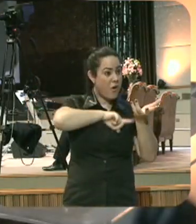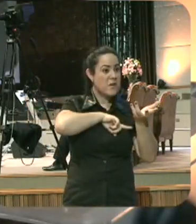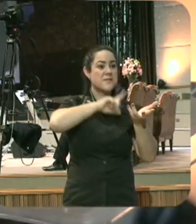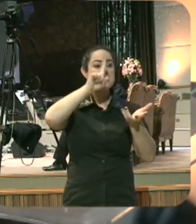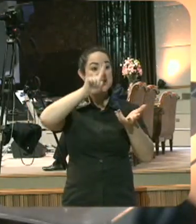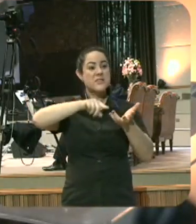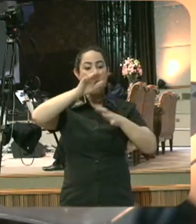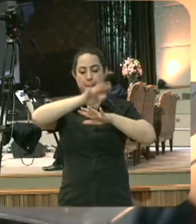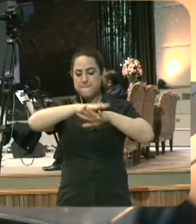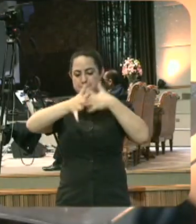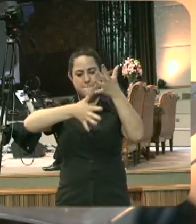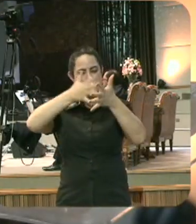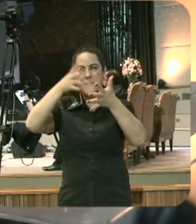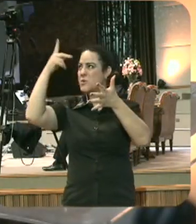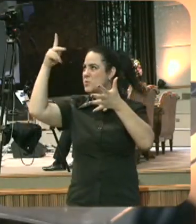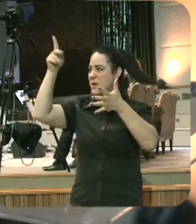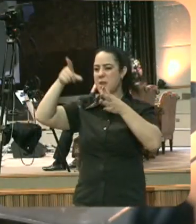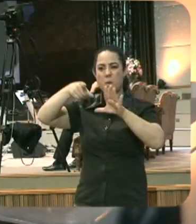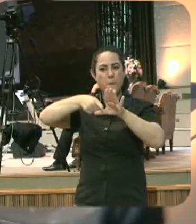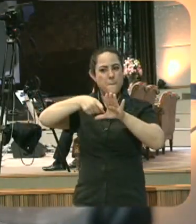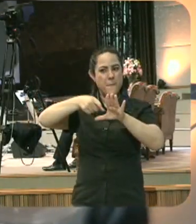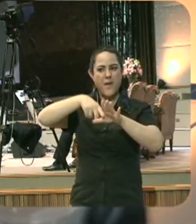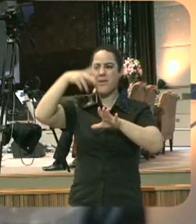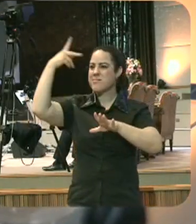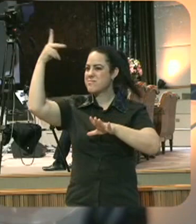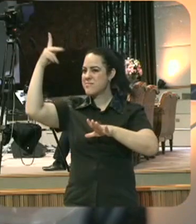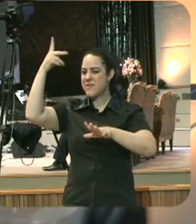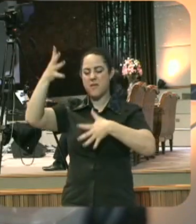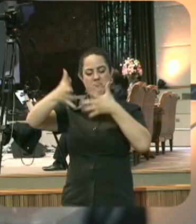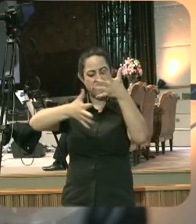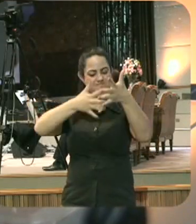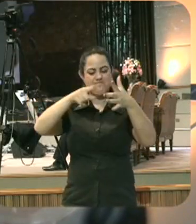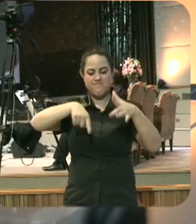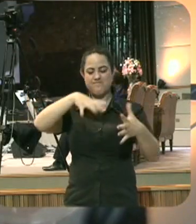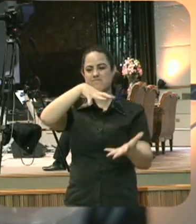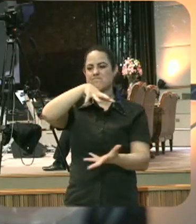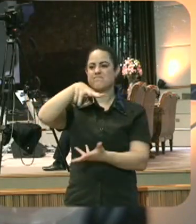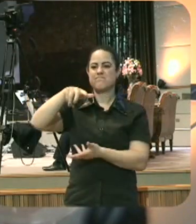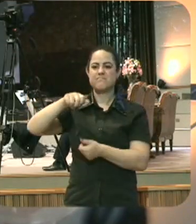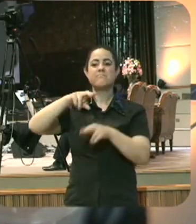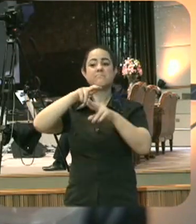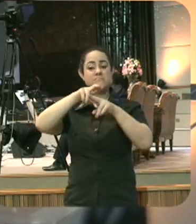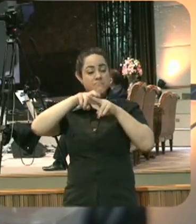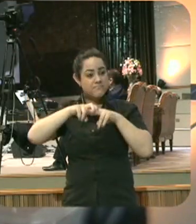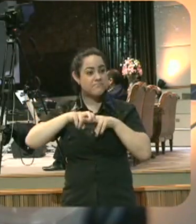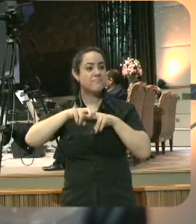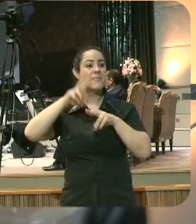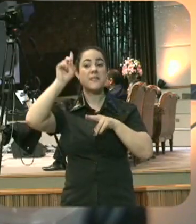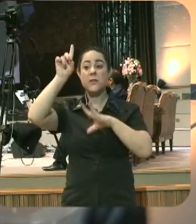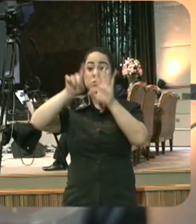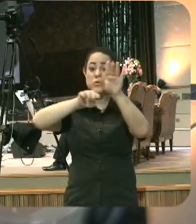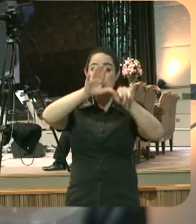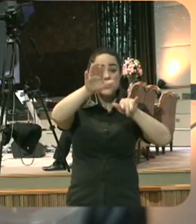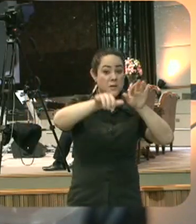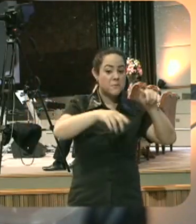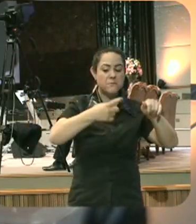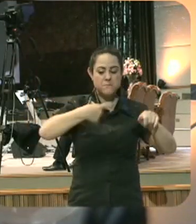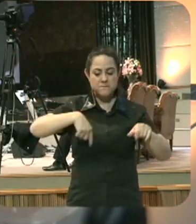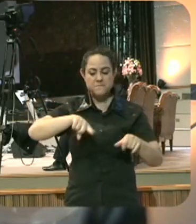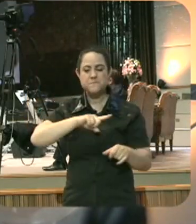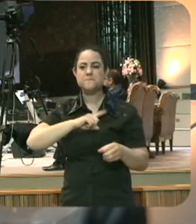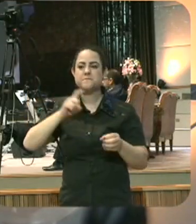boca dEle, os pés dEle e as mãos dEle aqui na terra. E é por isso que Ele nos convoca para